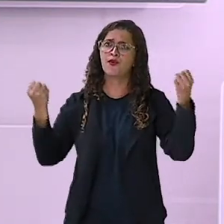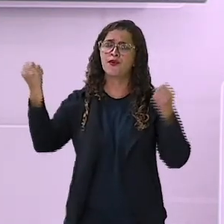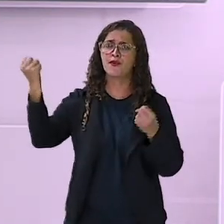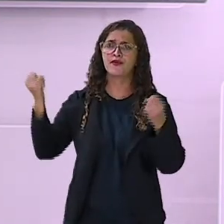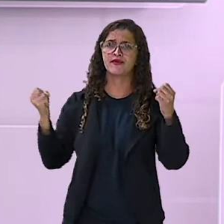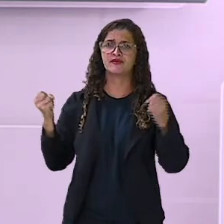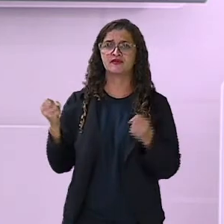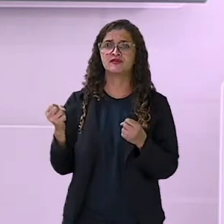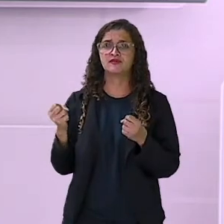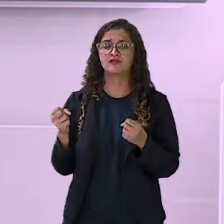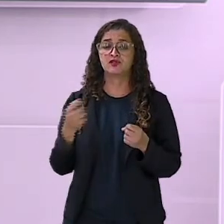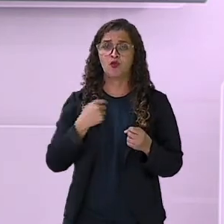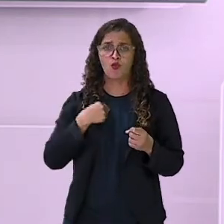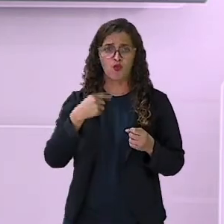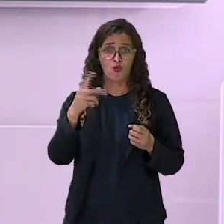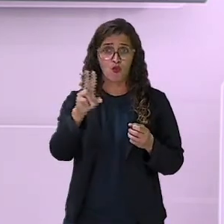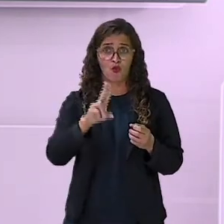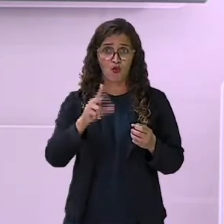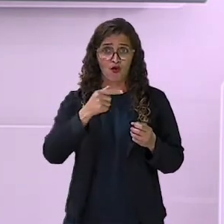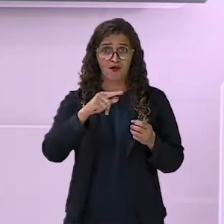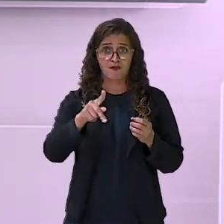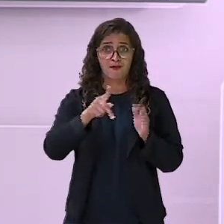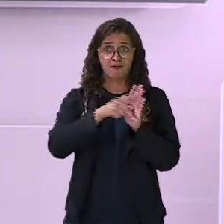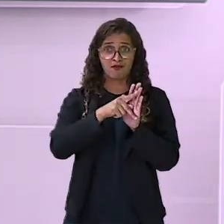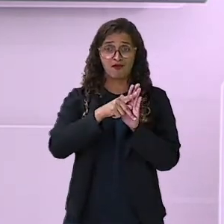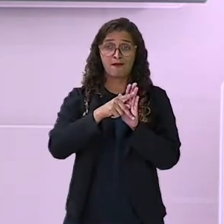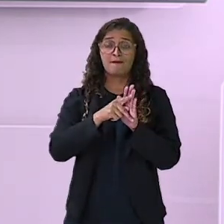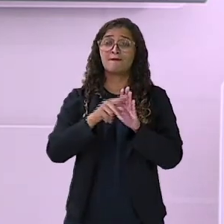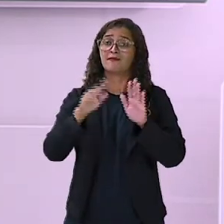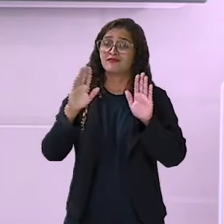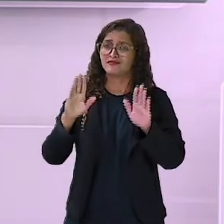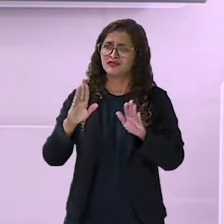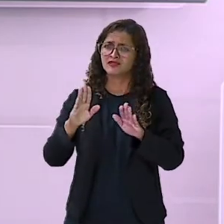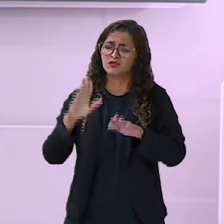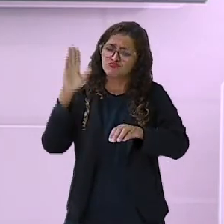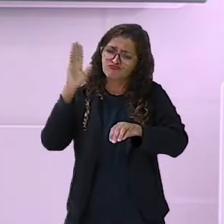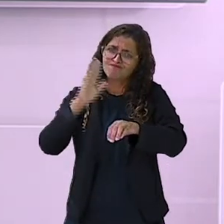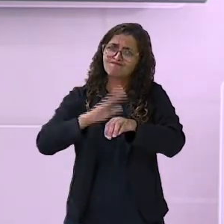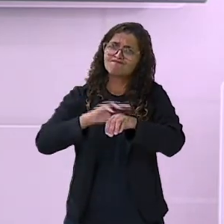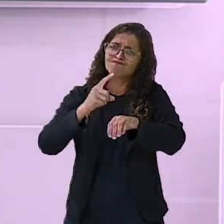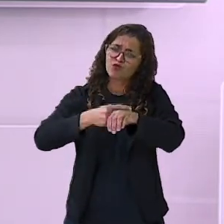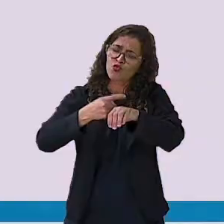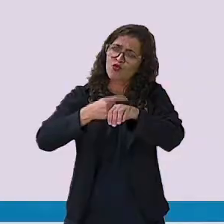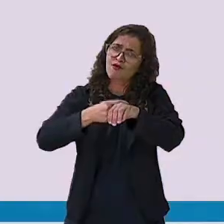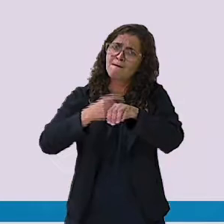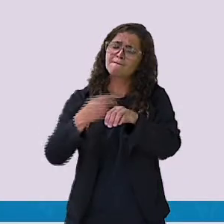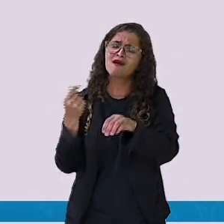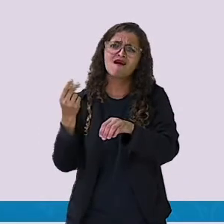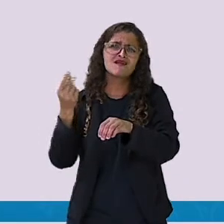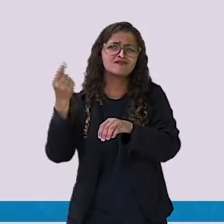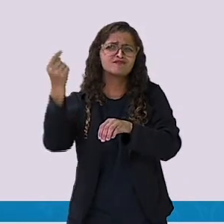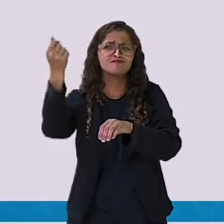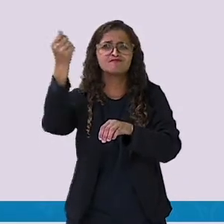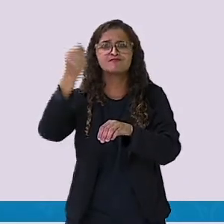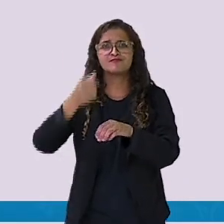duráveis, ok? Automóveis, eletrodomésticos, são 2 exemplos. Indústrias de bens